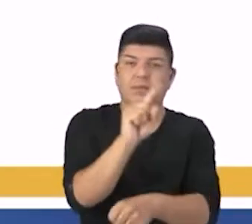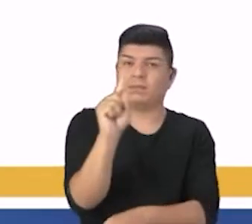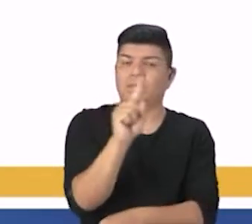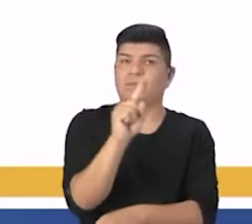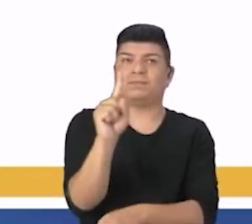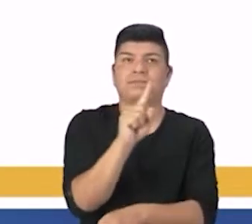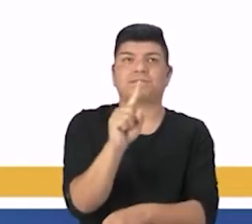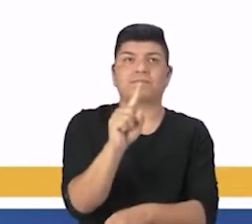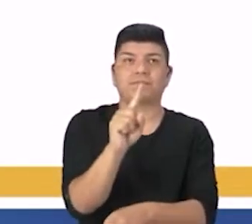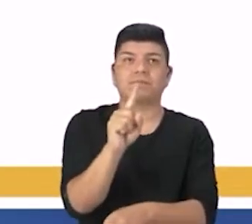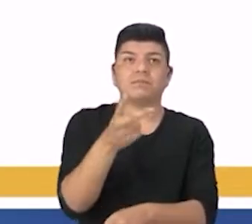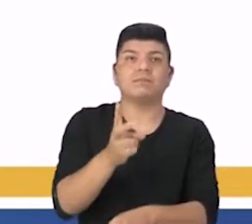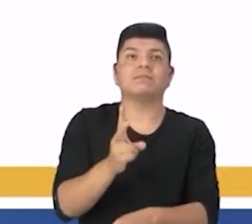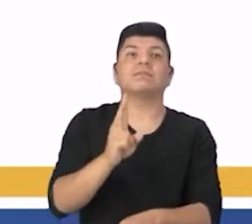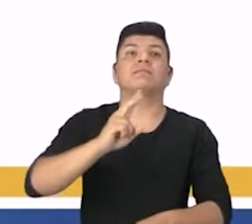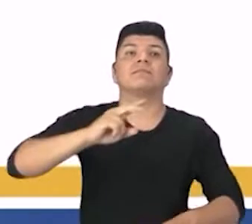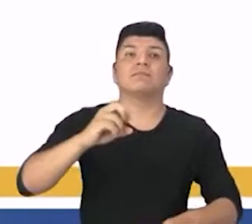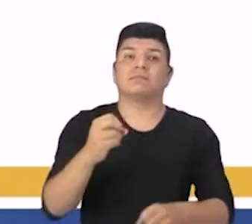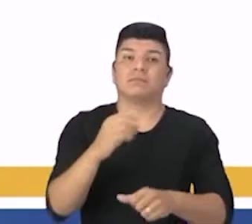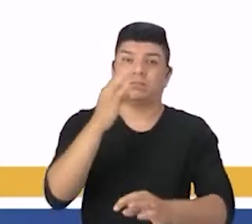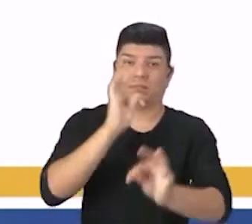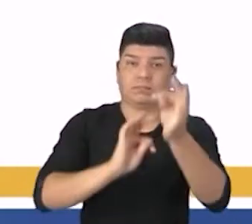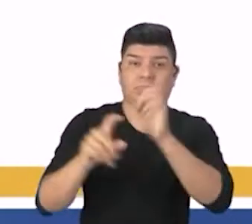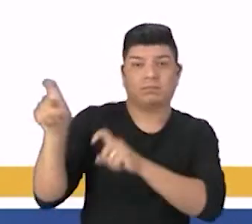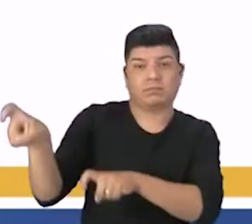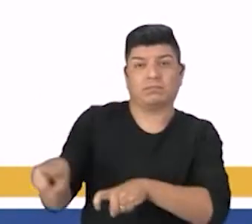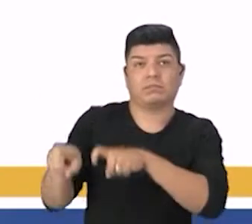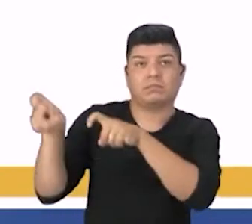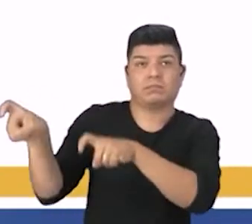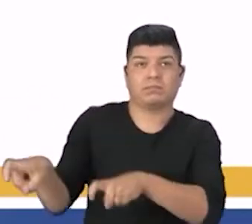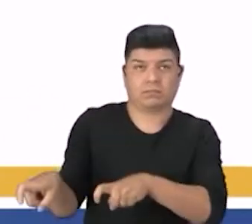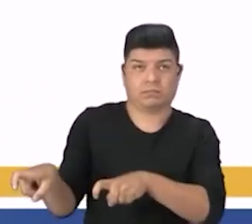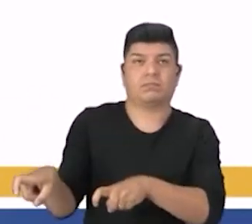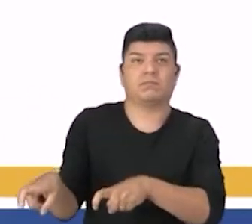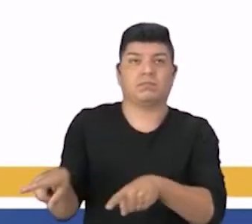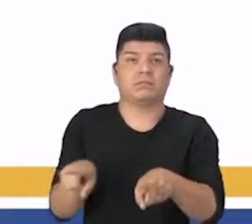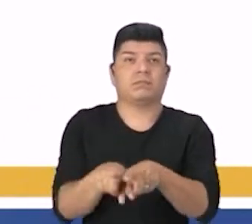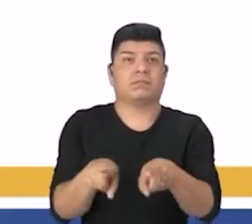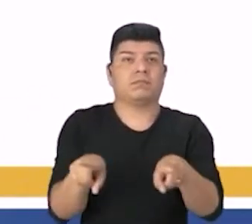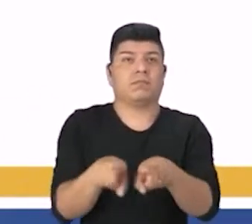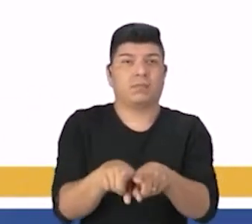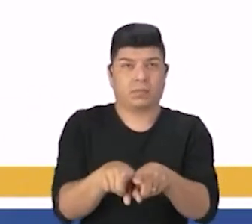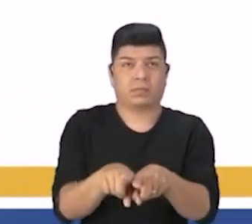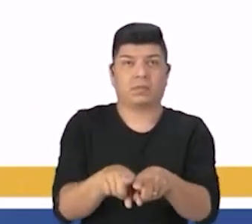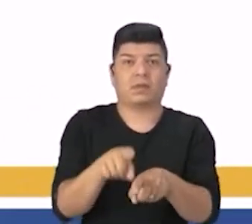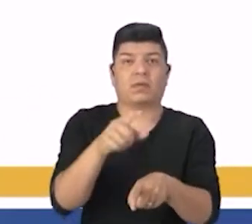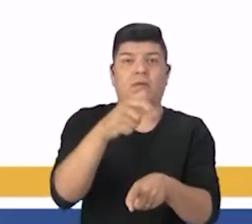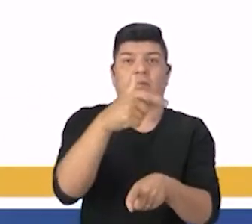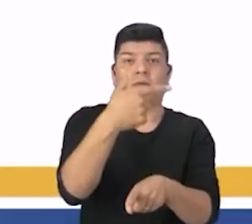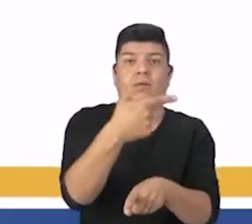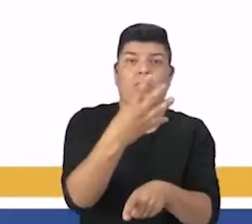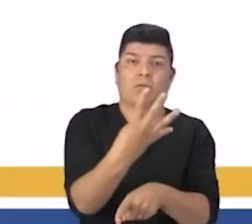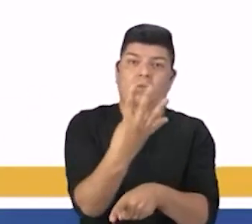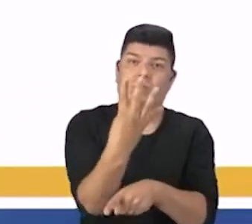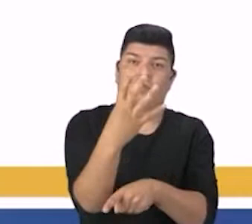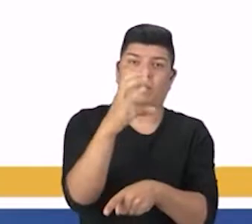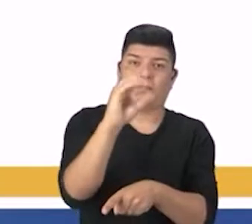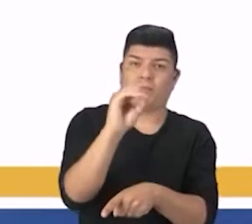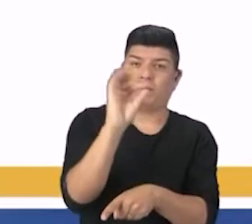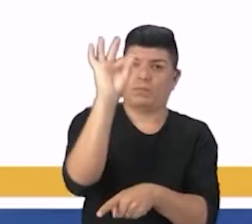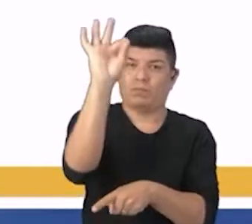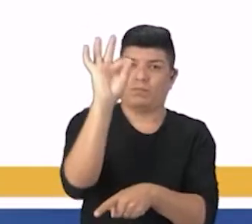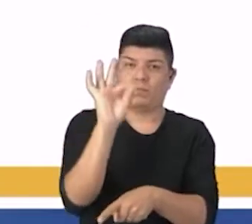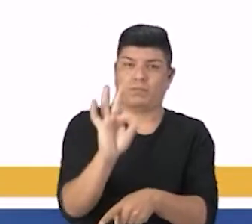aí a área disponível para a produção agrícola e para pecuária será de quarenta por cento